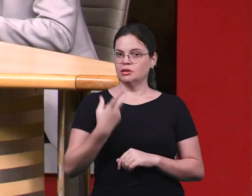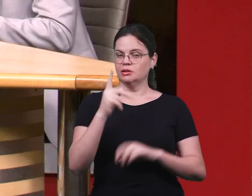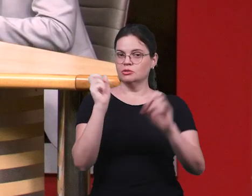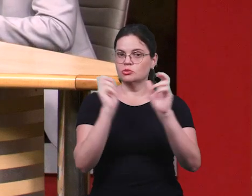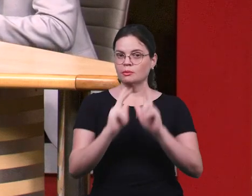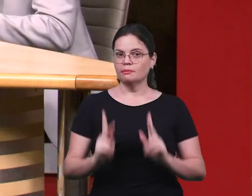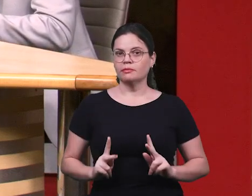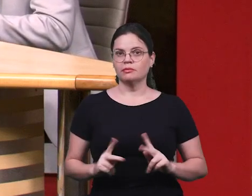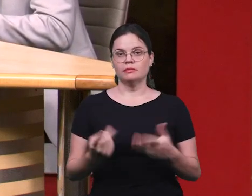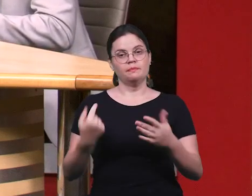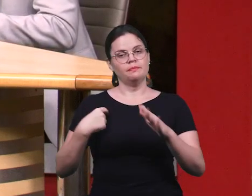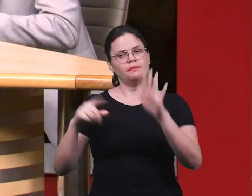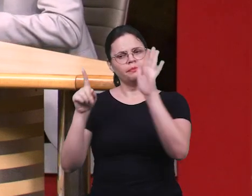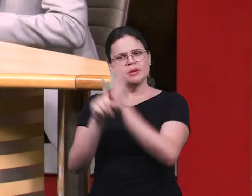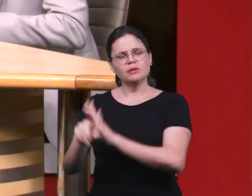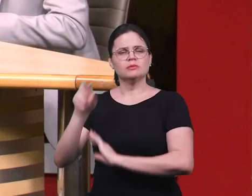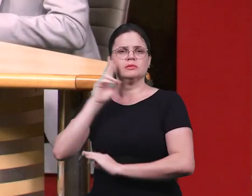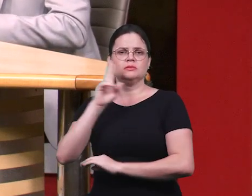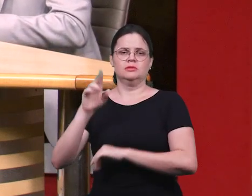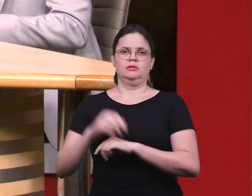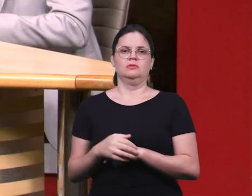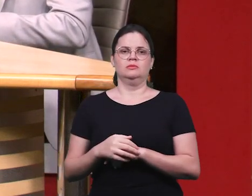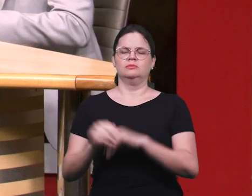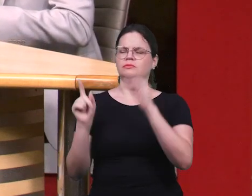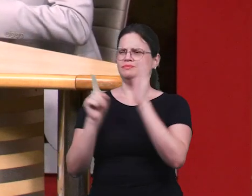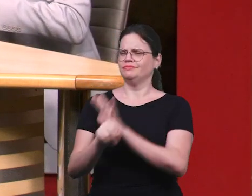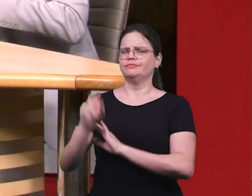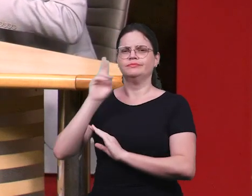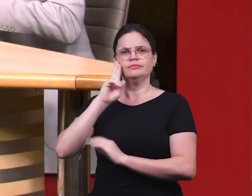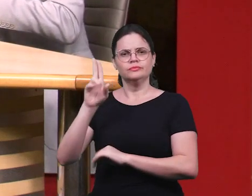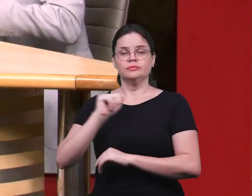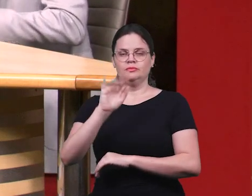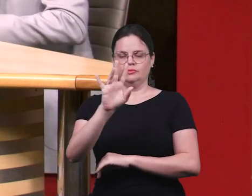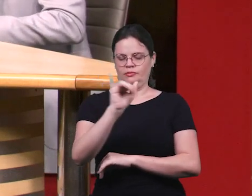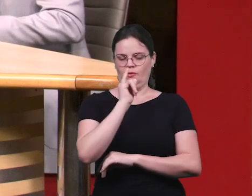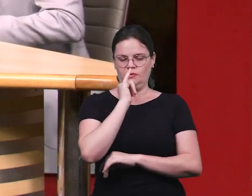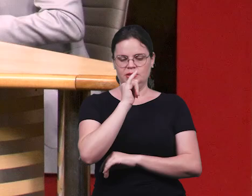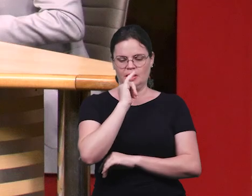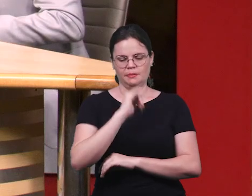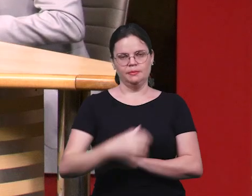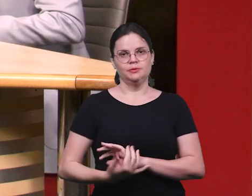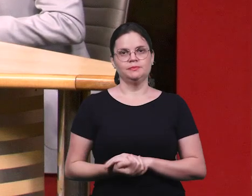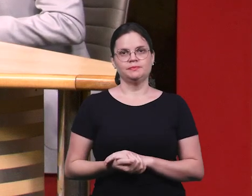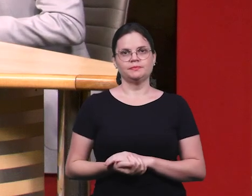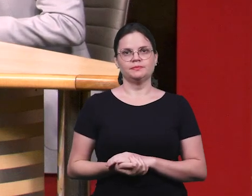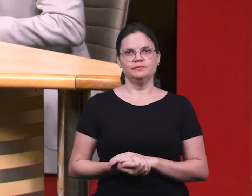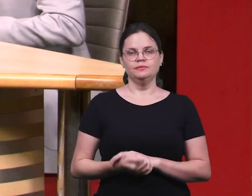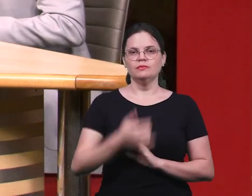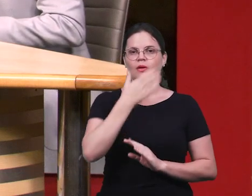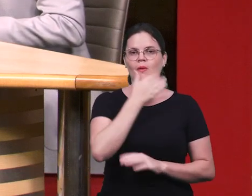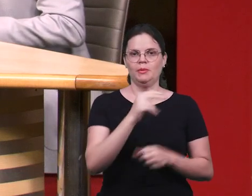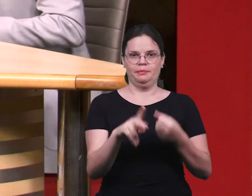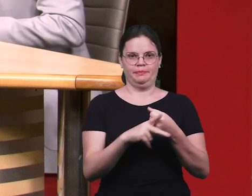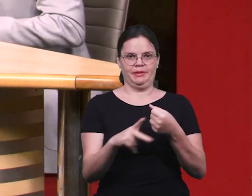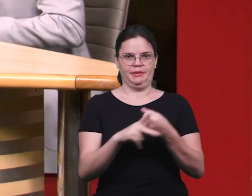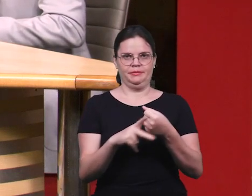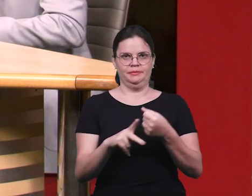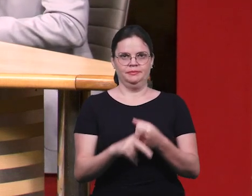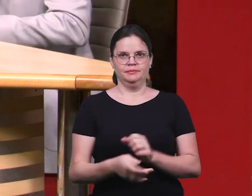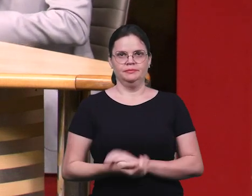paz. Consulta ao Senhor. Olha, eu vou dar um exemplo aqui. Pedro,